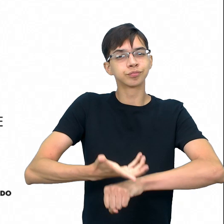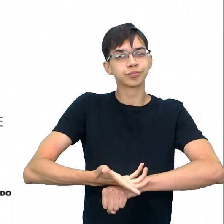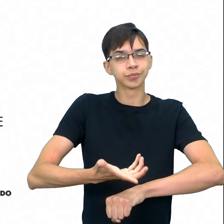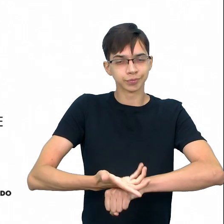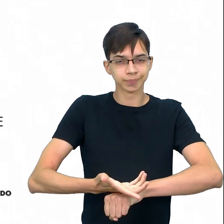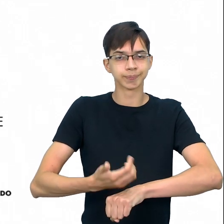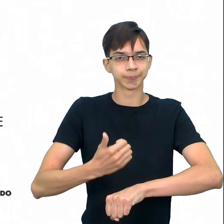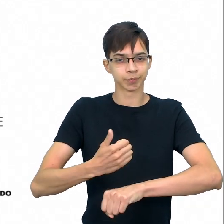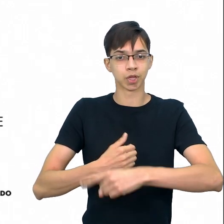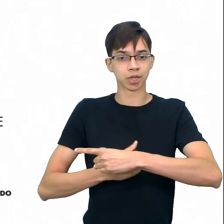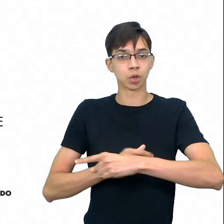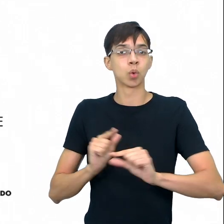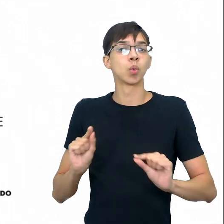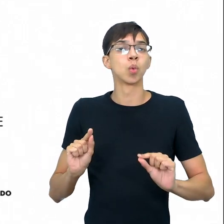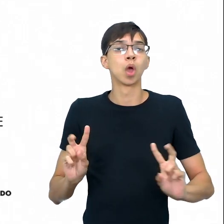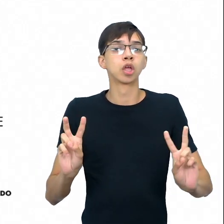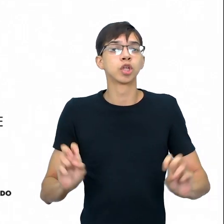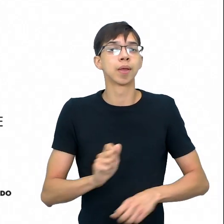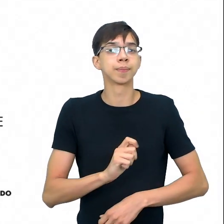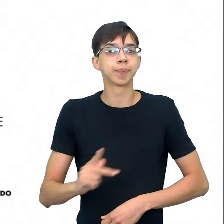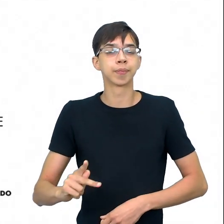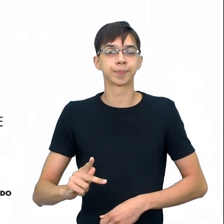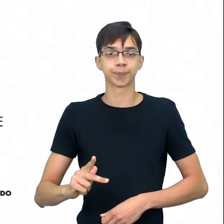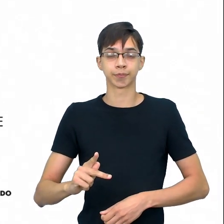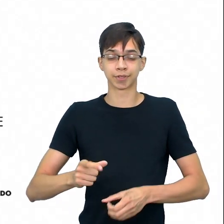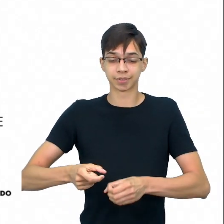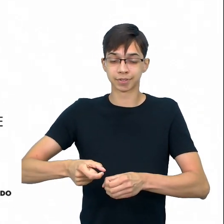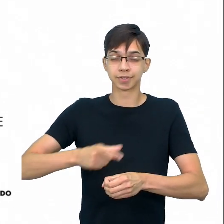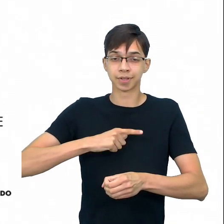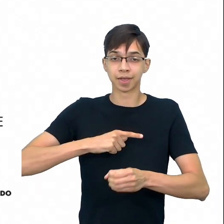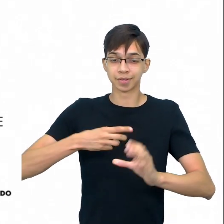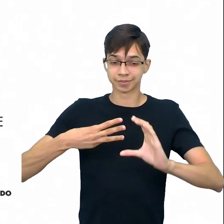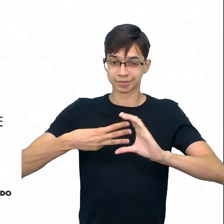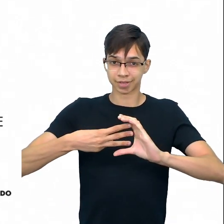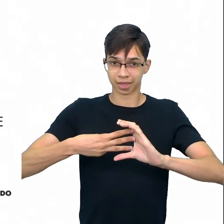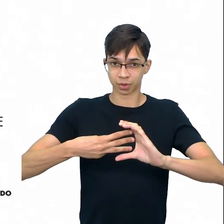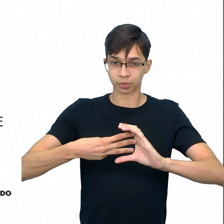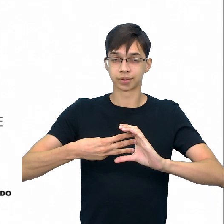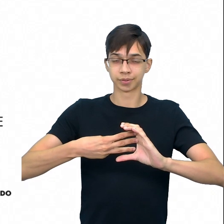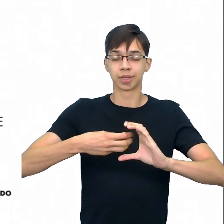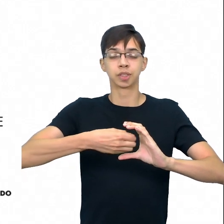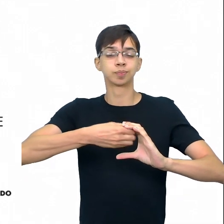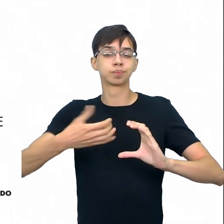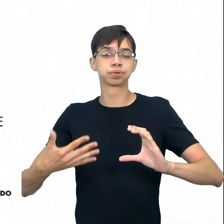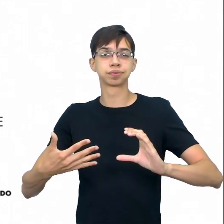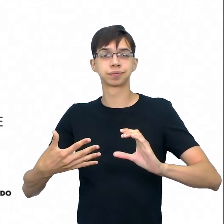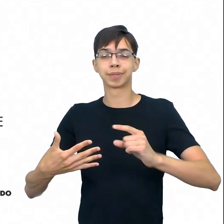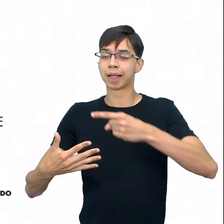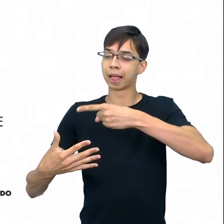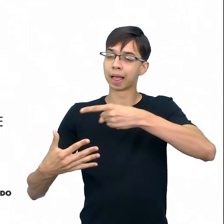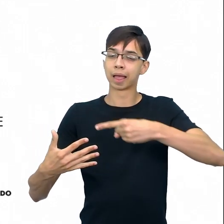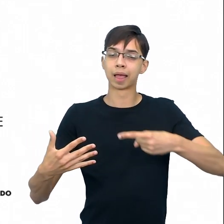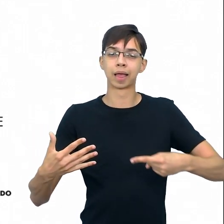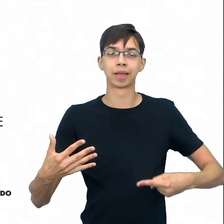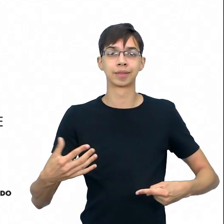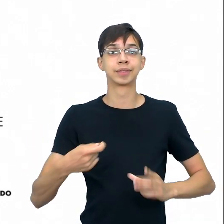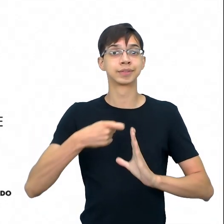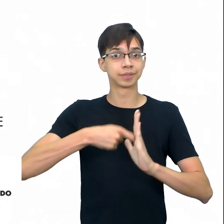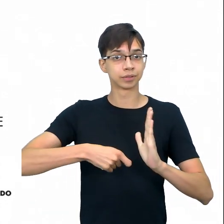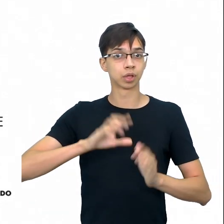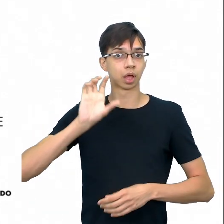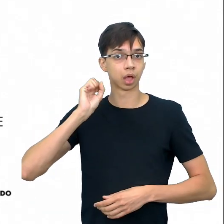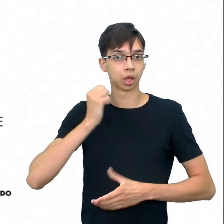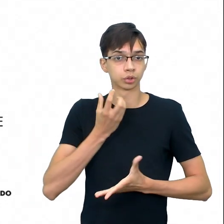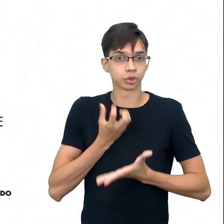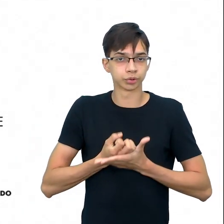célula, né? E também traz uma explicação das suas funções em texto e áudio. Infelizmente, os textos e os áudios são